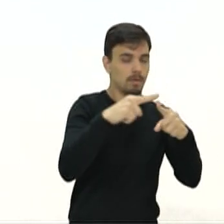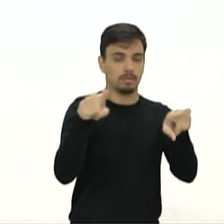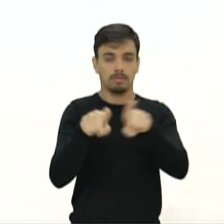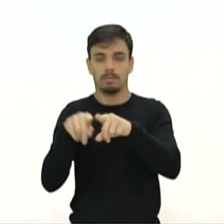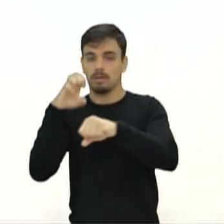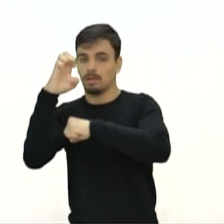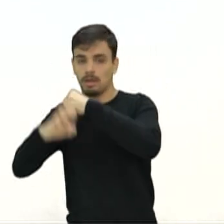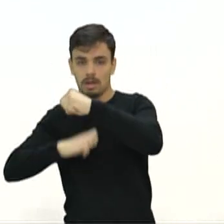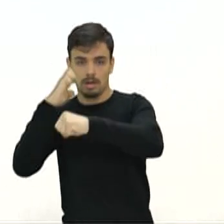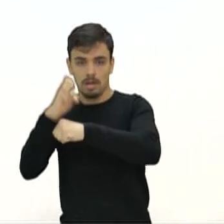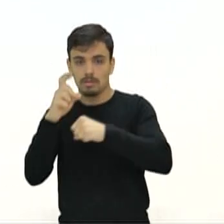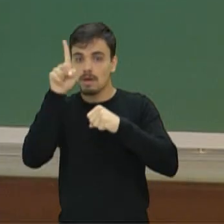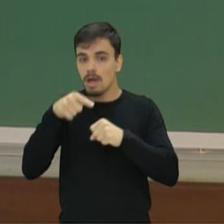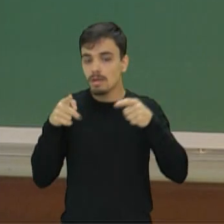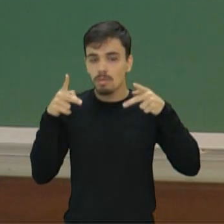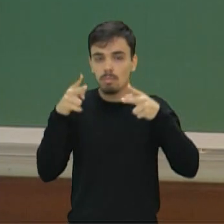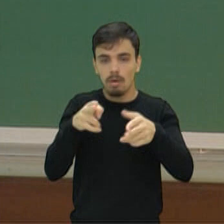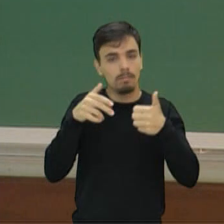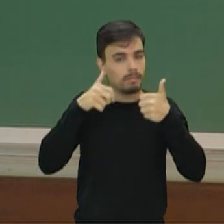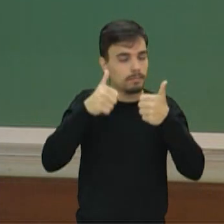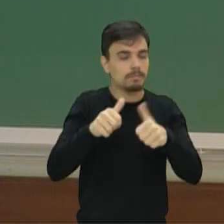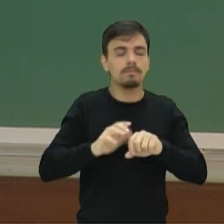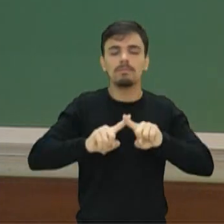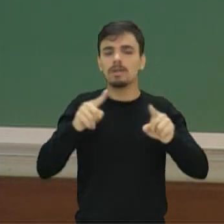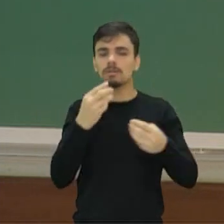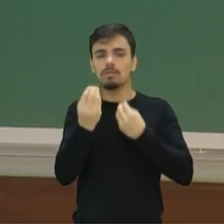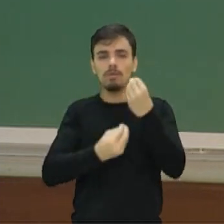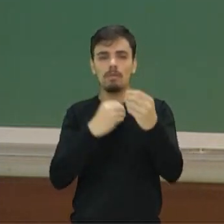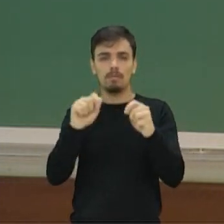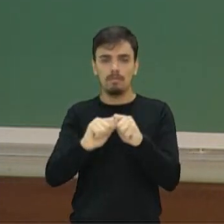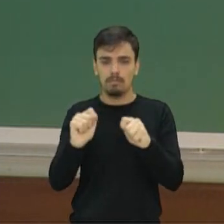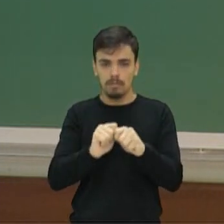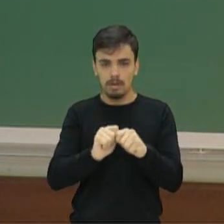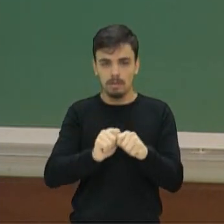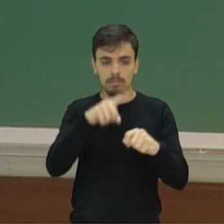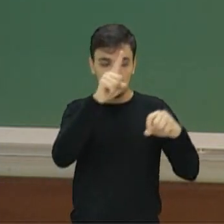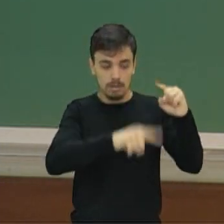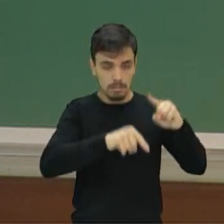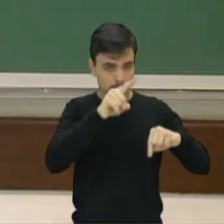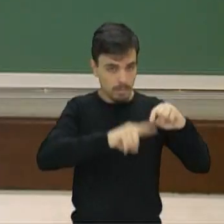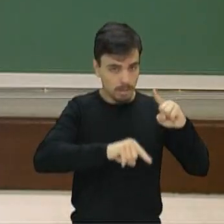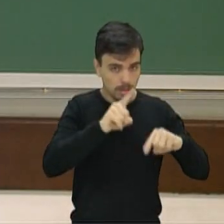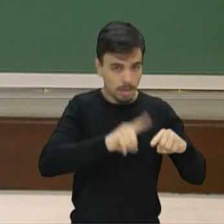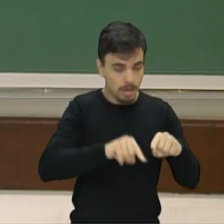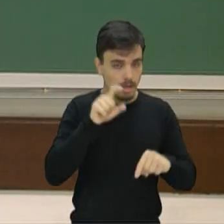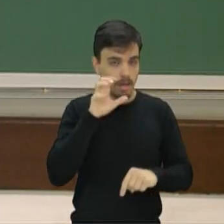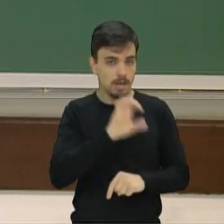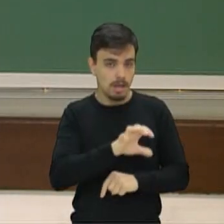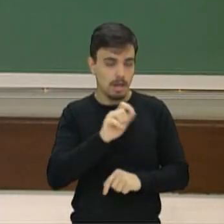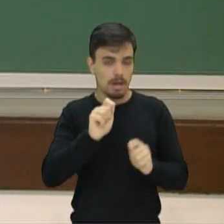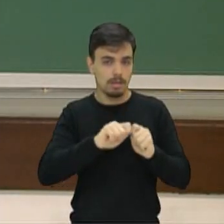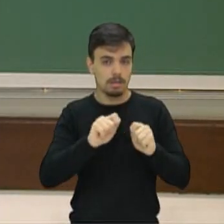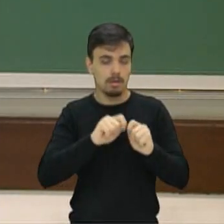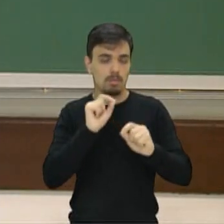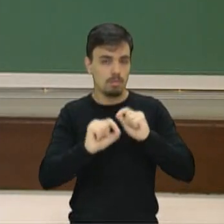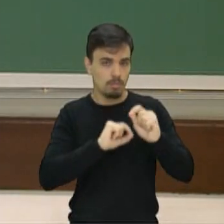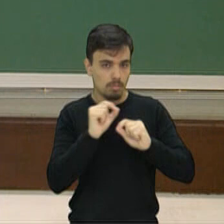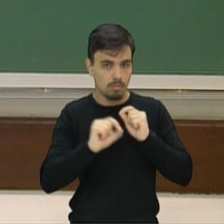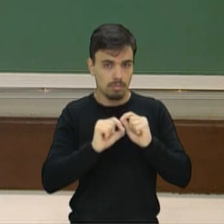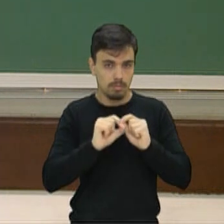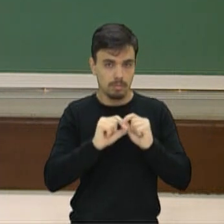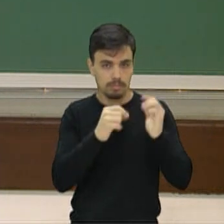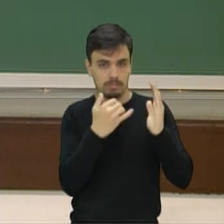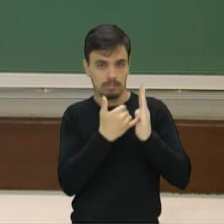elétrons. E, pessoal, então assim, como é que eu faço para que a matéria, para que ela manifeste suas